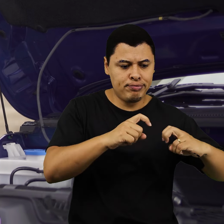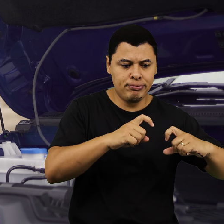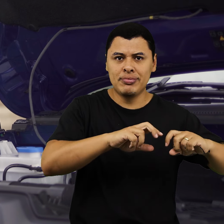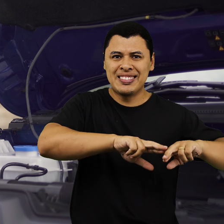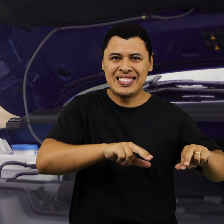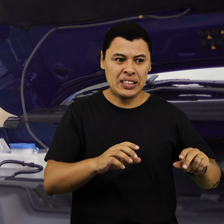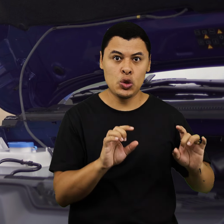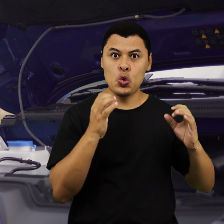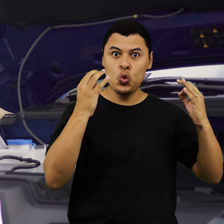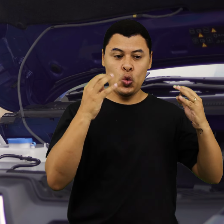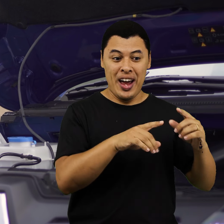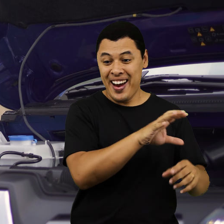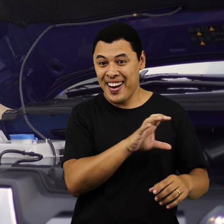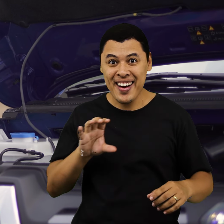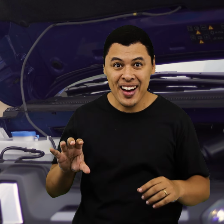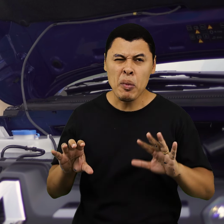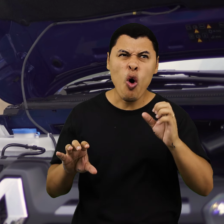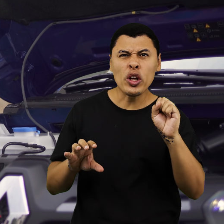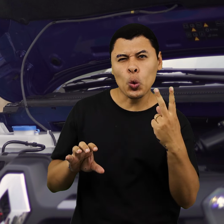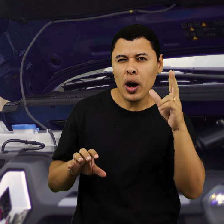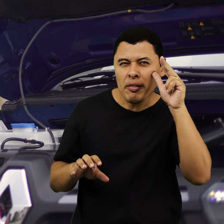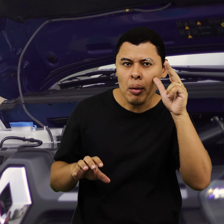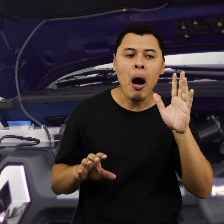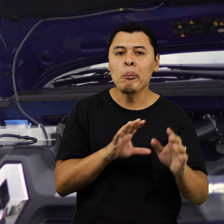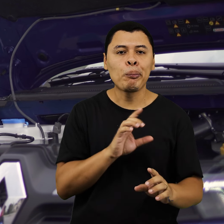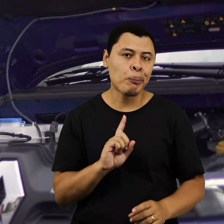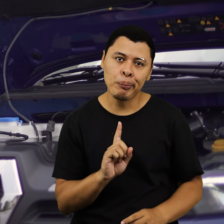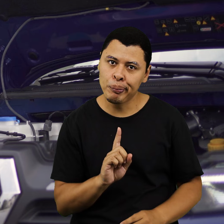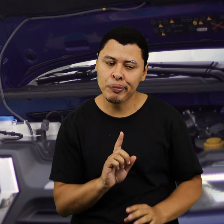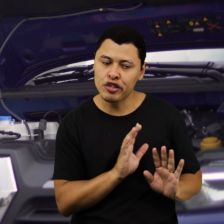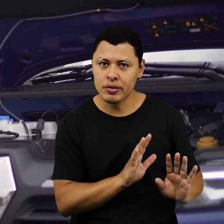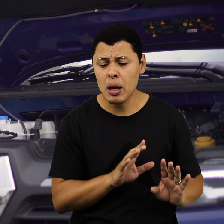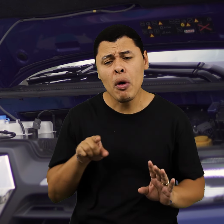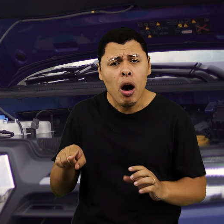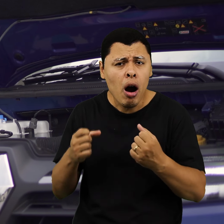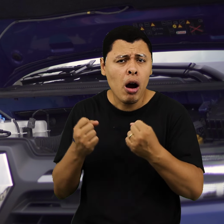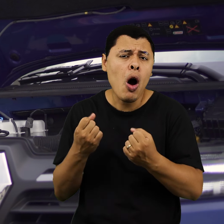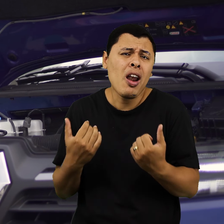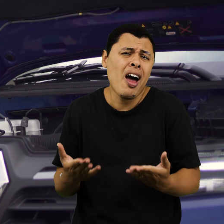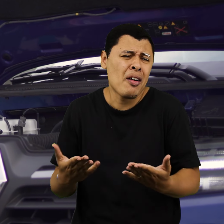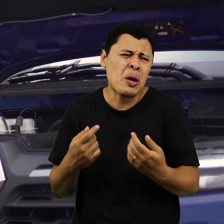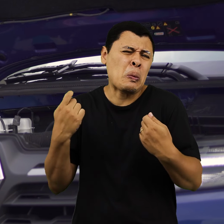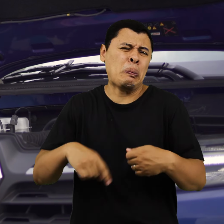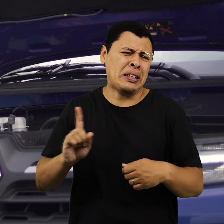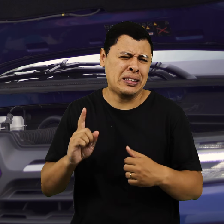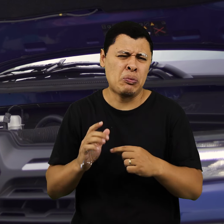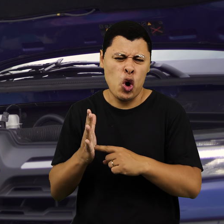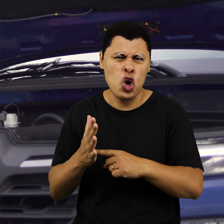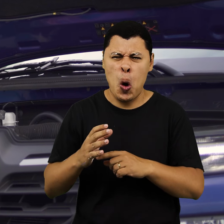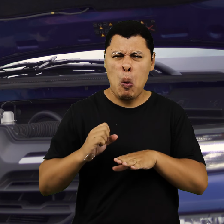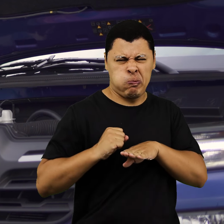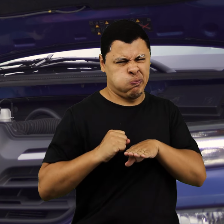tem aproximadamente 82 cavalos, mas não, além de não ser necessário, o carro é realmente leve, realmente a Renault preferiu manter a versão simplificada desse